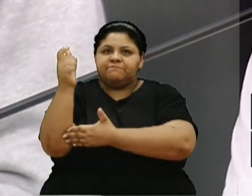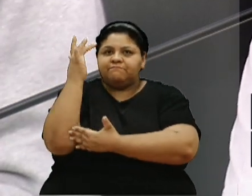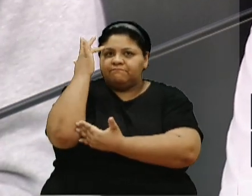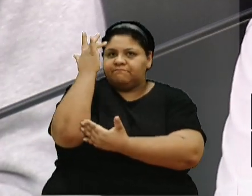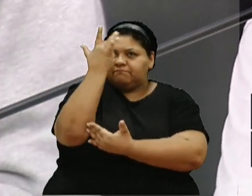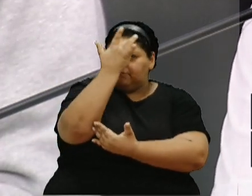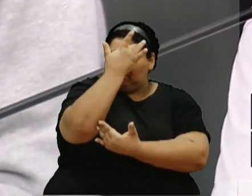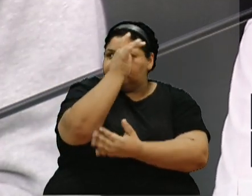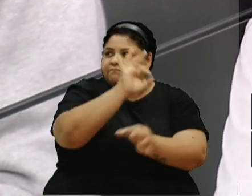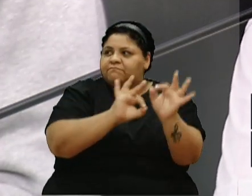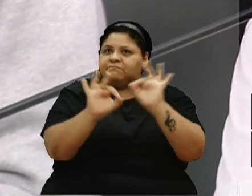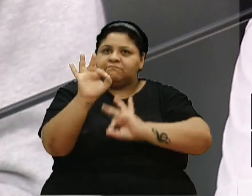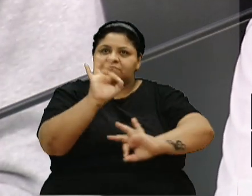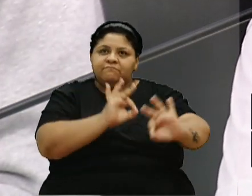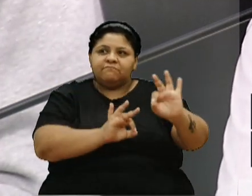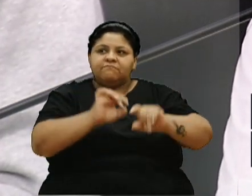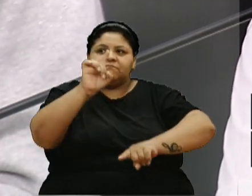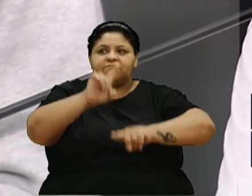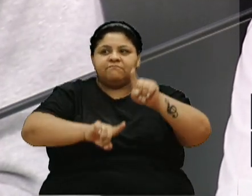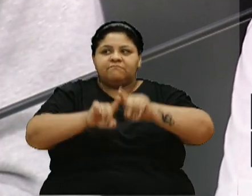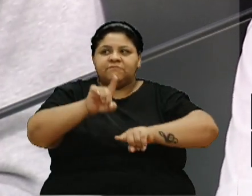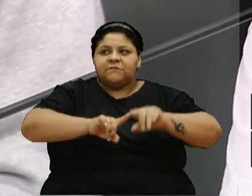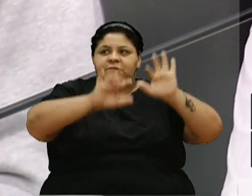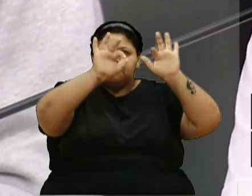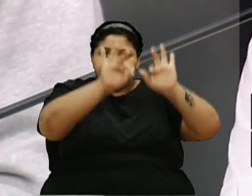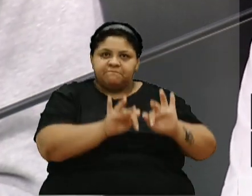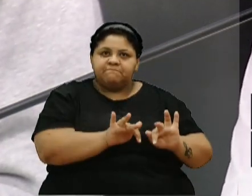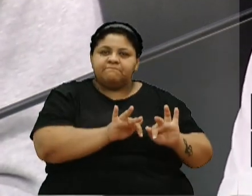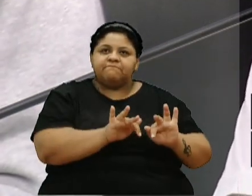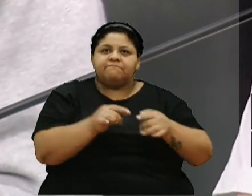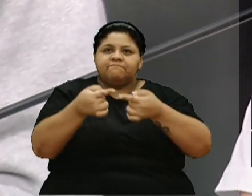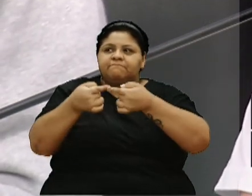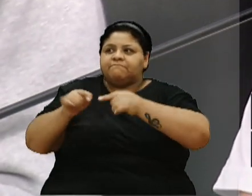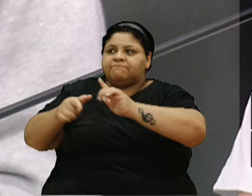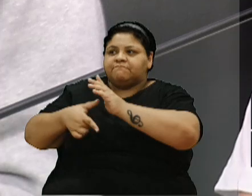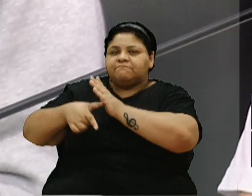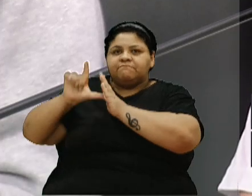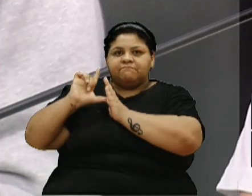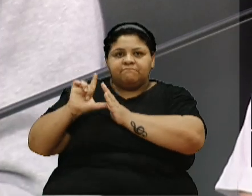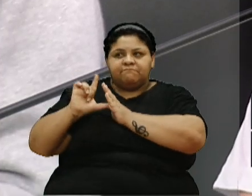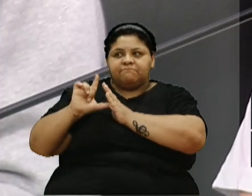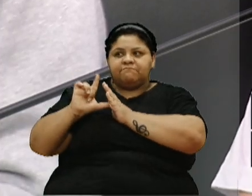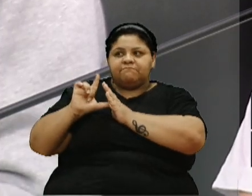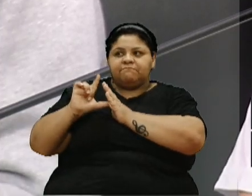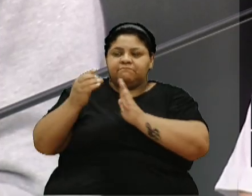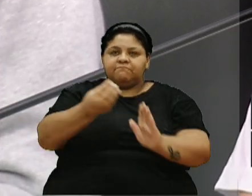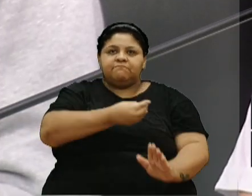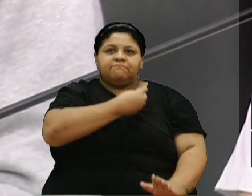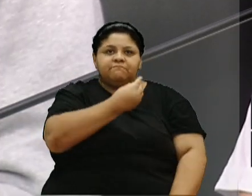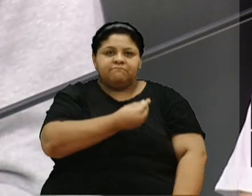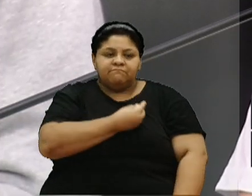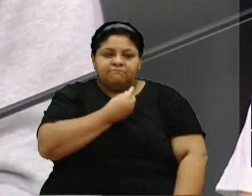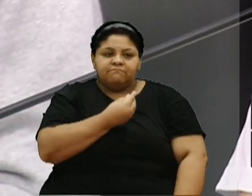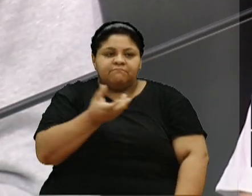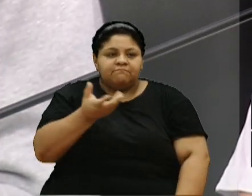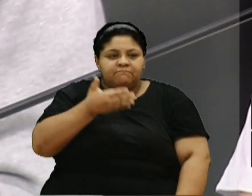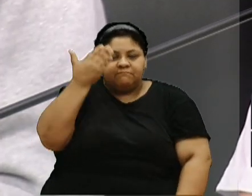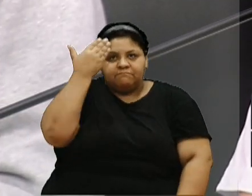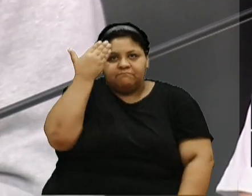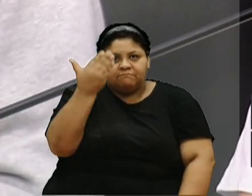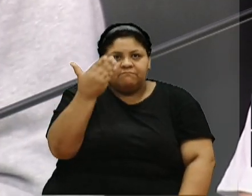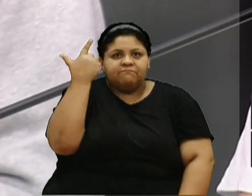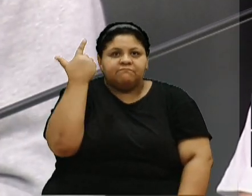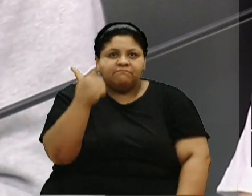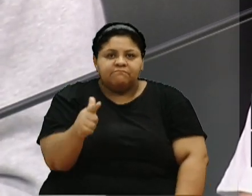para estar conduzindo essa atividade final. Mas antes de encerrar a transmissão, quero agradecer mais